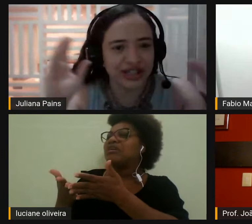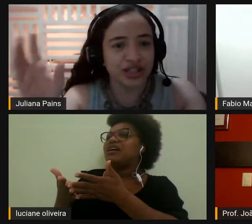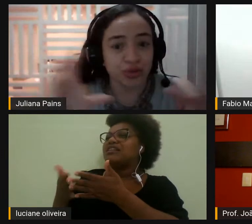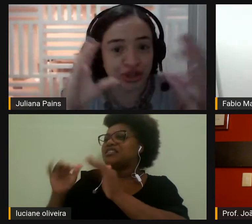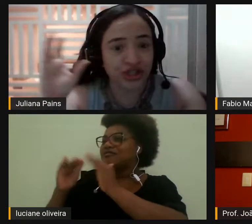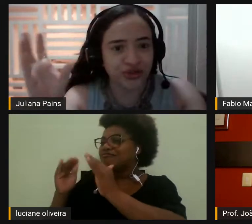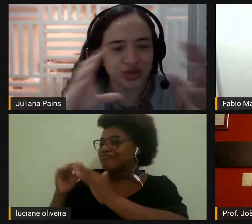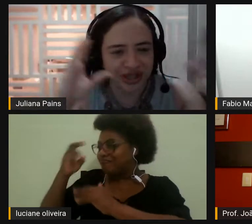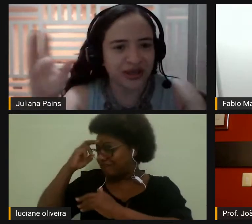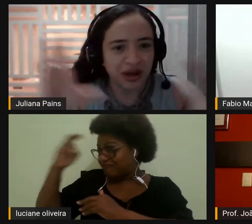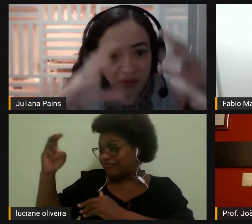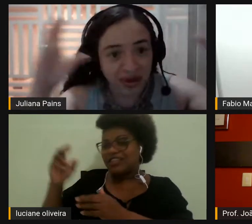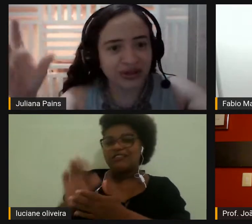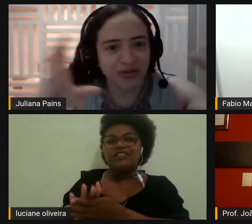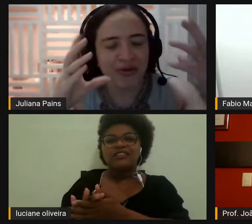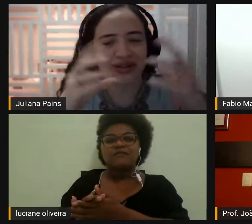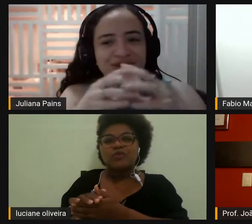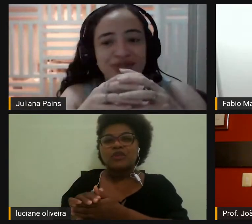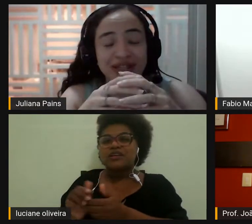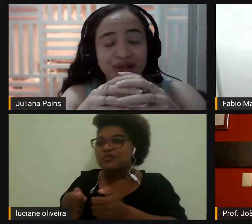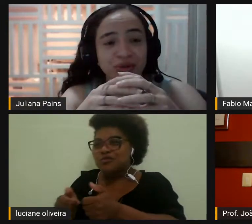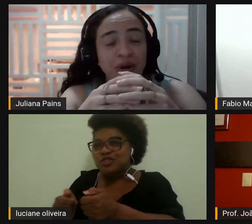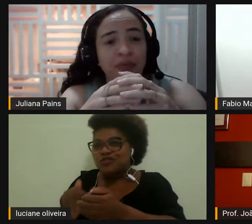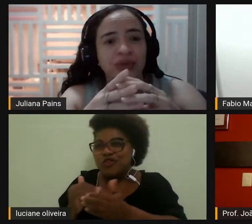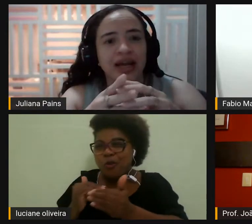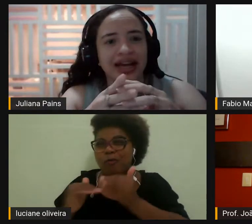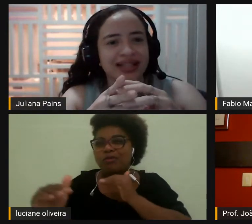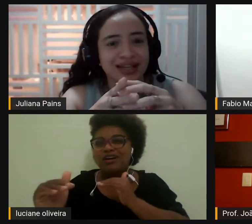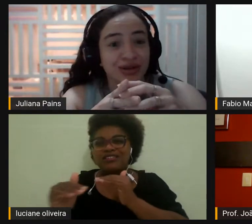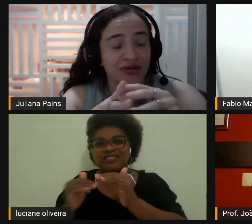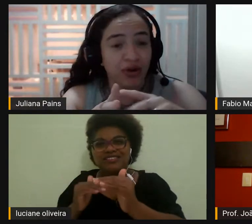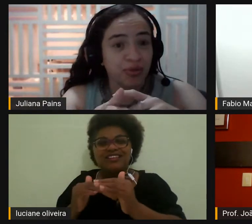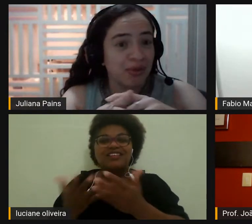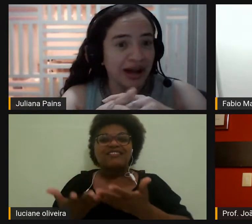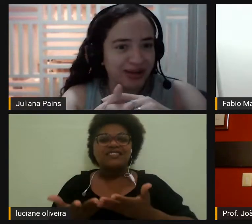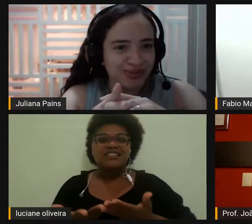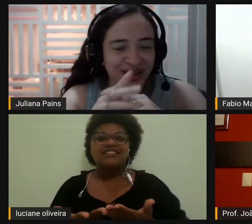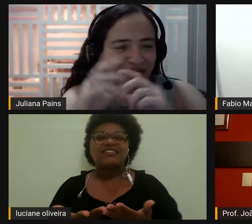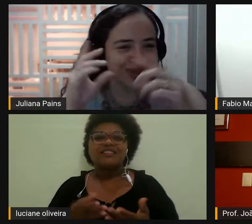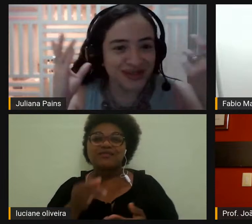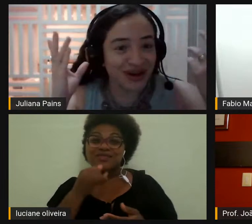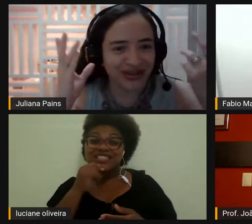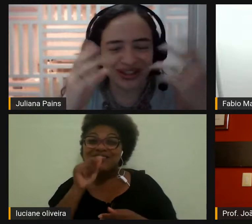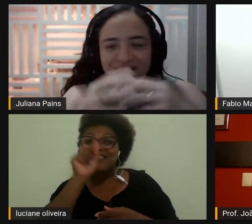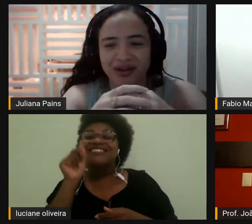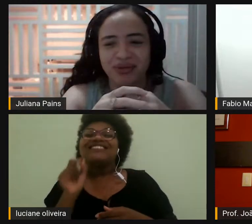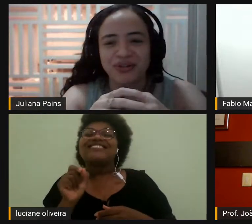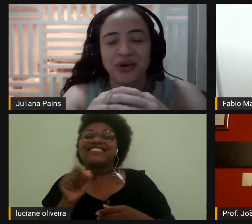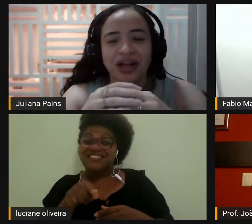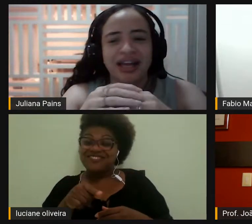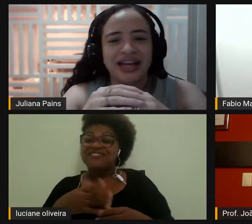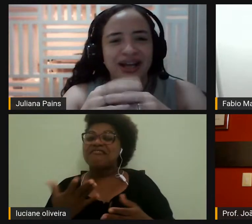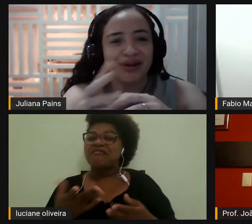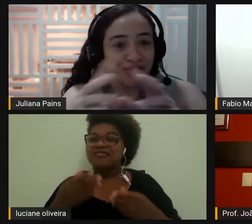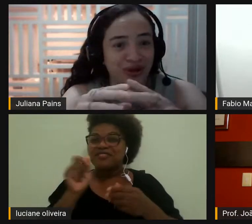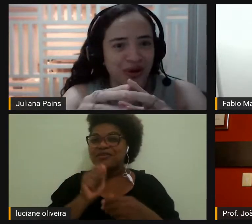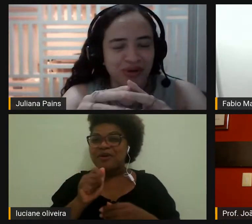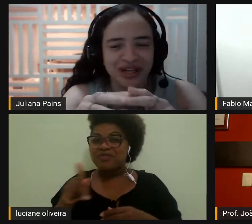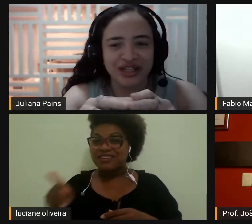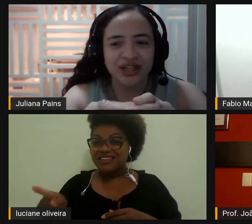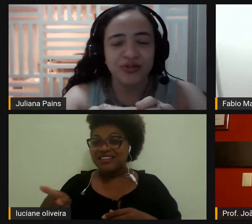casas inteligentes e dispositivos que manda informação de fazer todo essa que você falou demais muito legal você lembrar eu nem tava lembrando